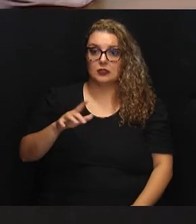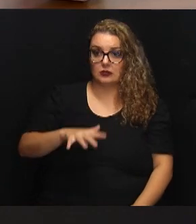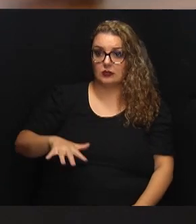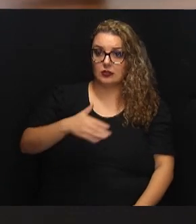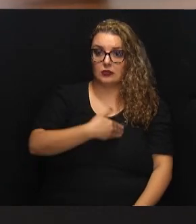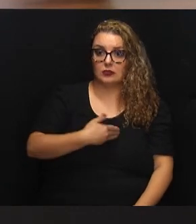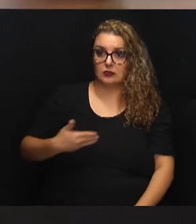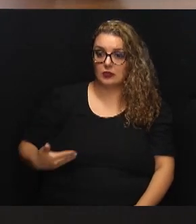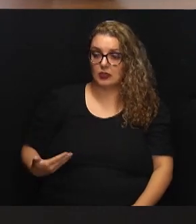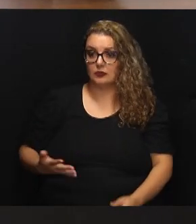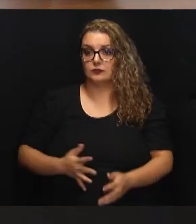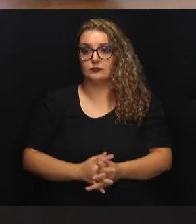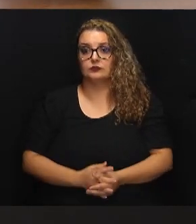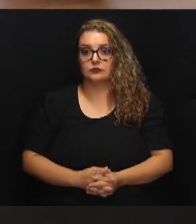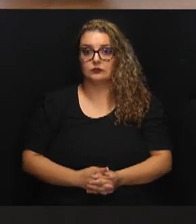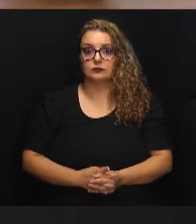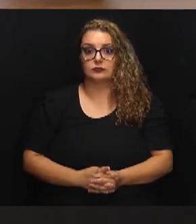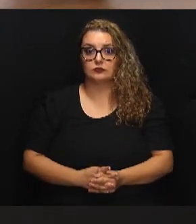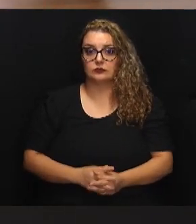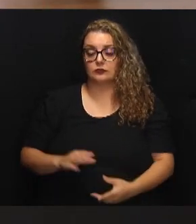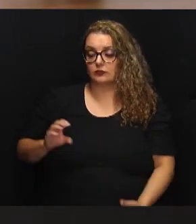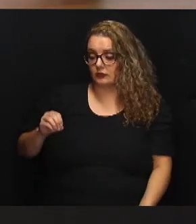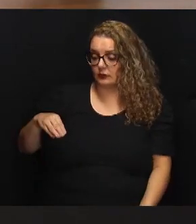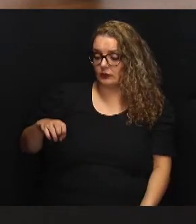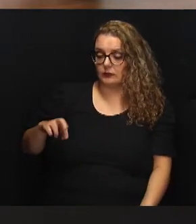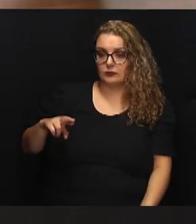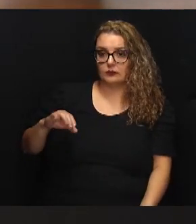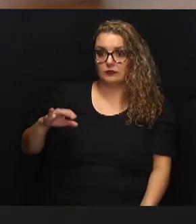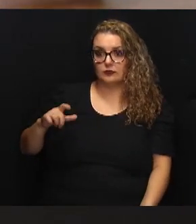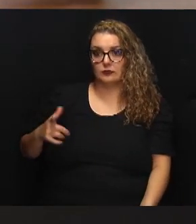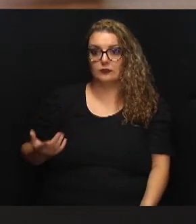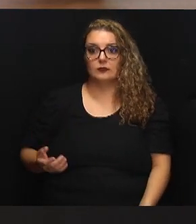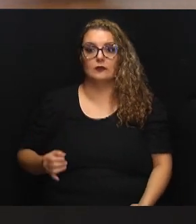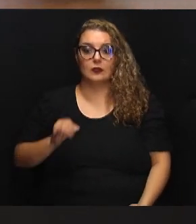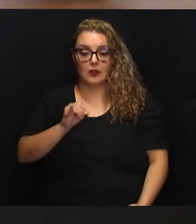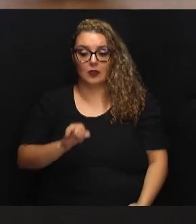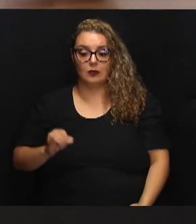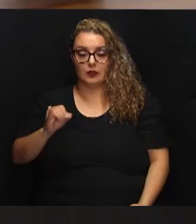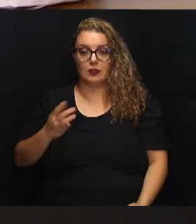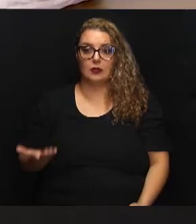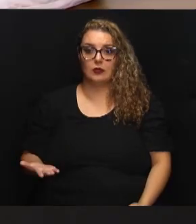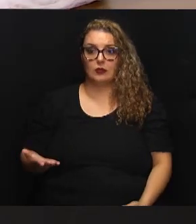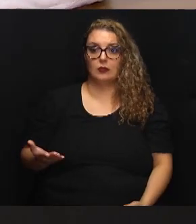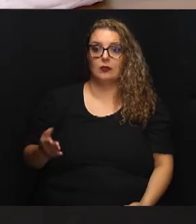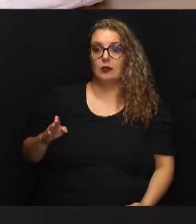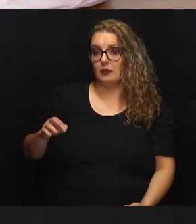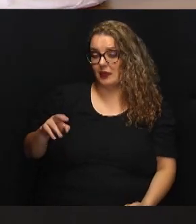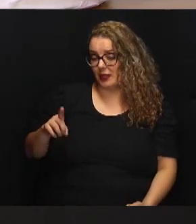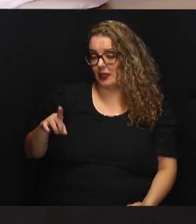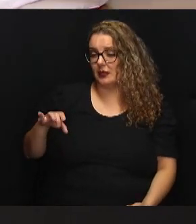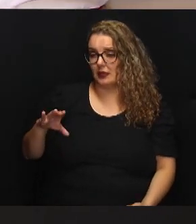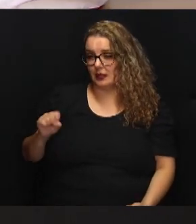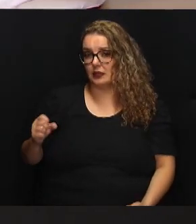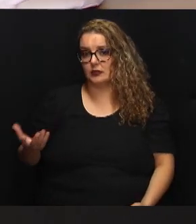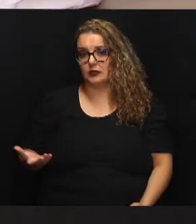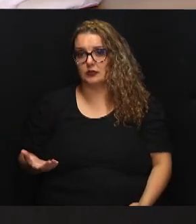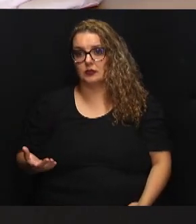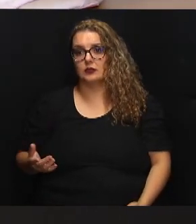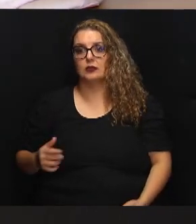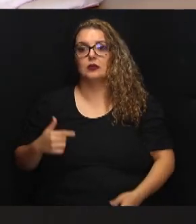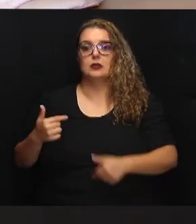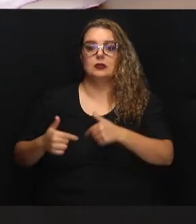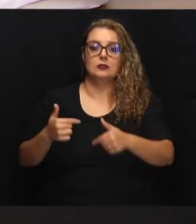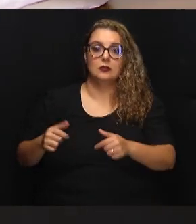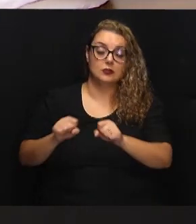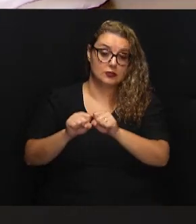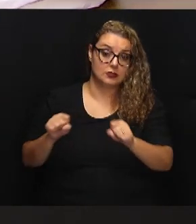um banco comercial, né, Itaú, Bradesco, enfim, né, Santander, daí, às vezes eles trabalham com o sistema Price, né?